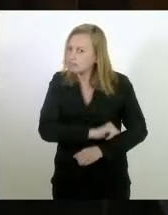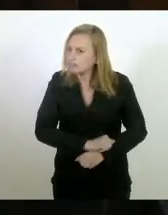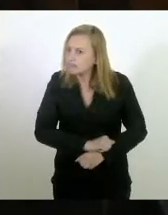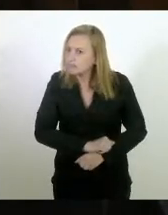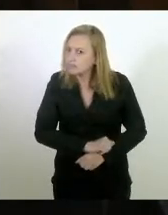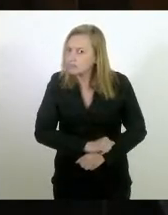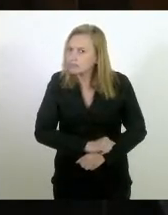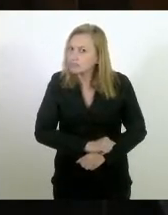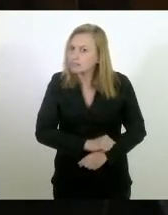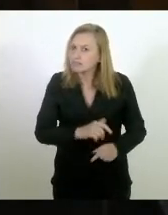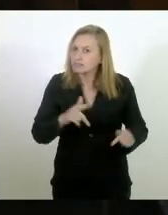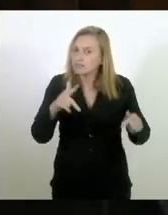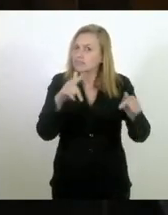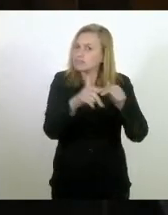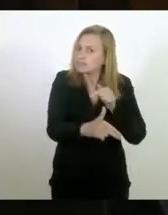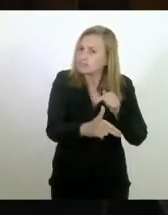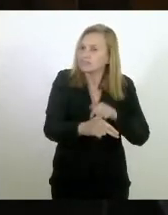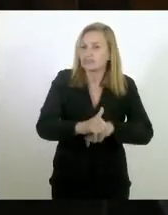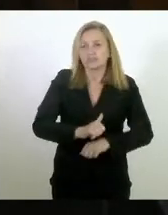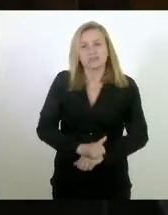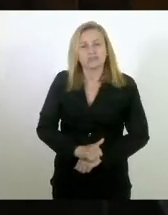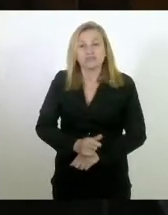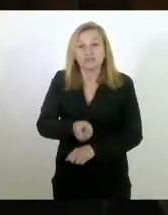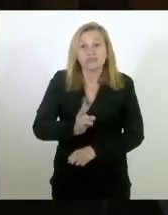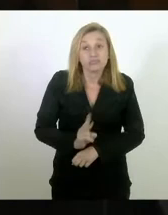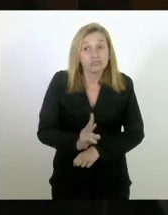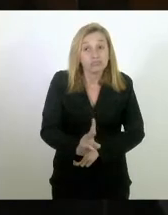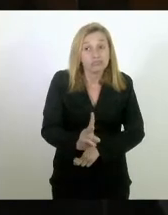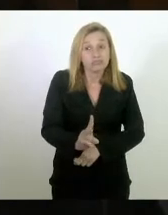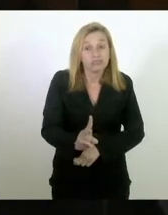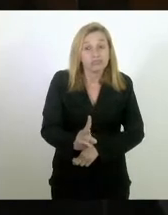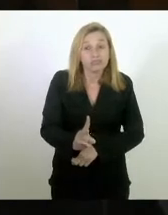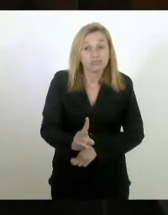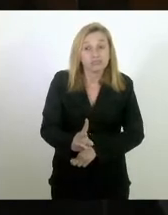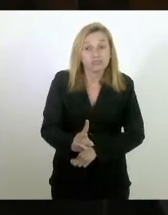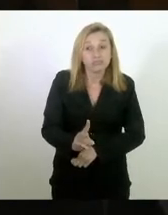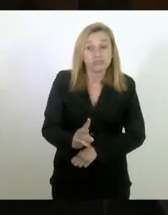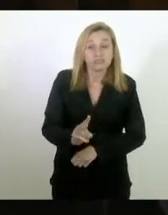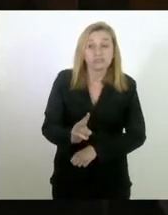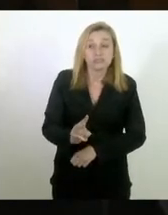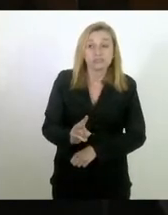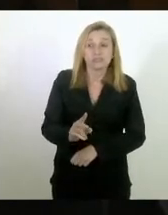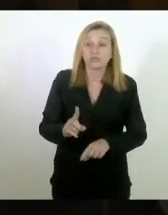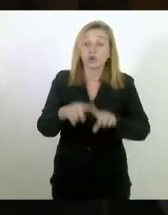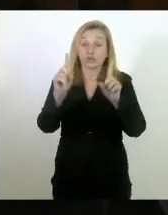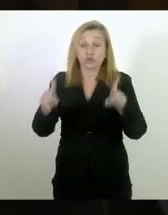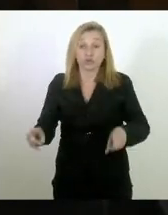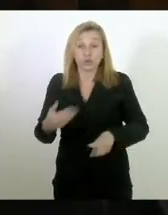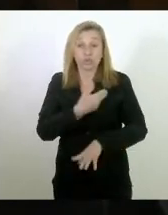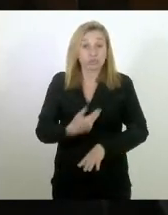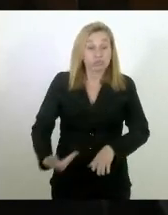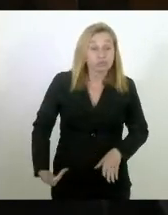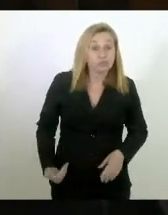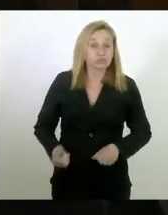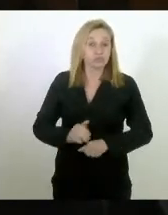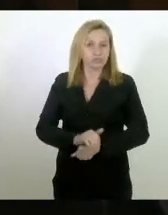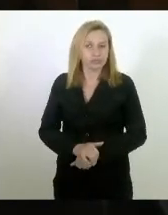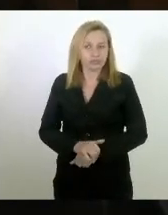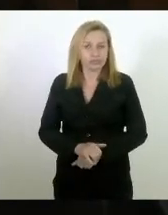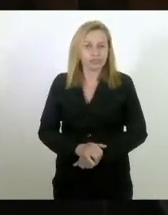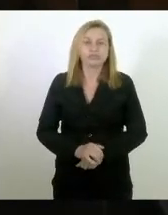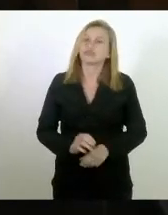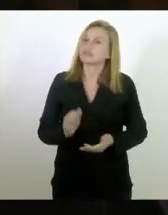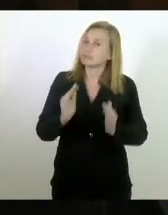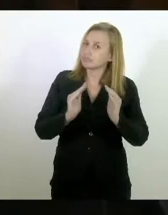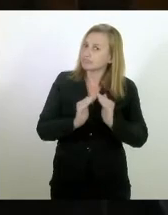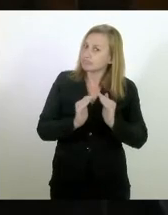o impeça e a continuidade dos triênios no funcionalismo público Que hora que essa